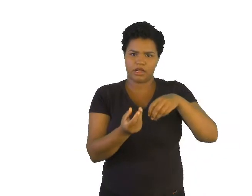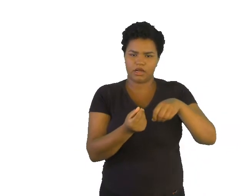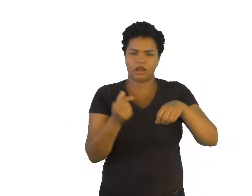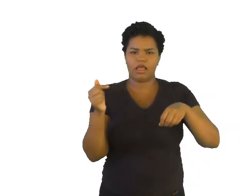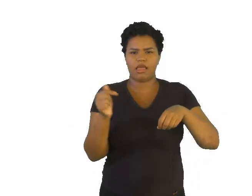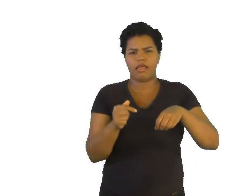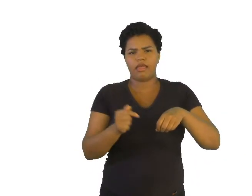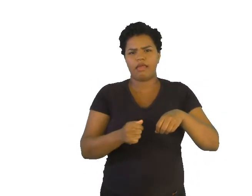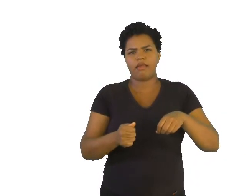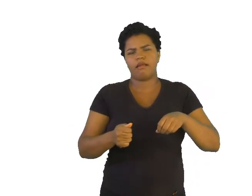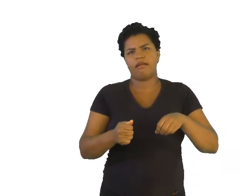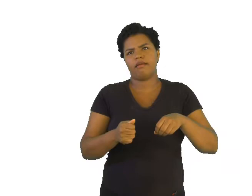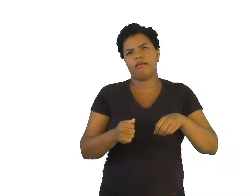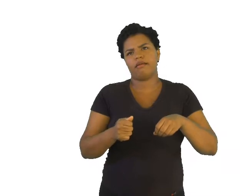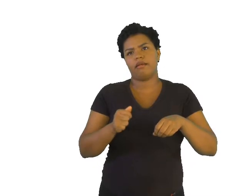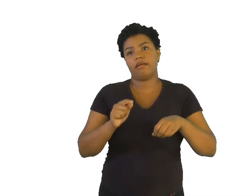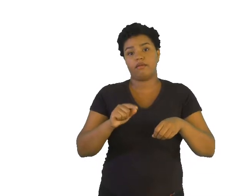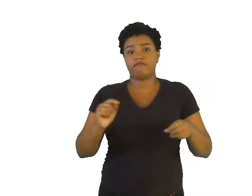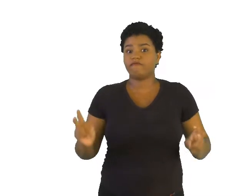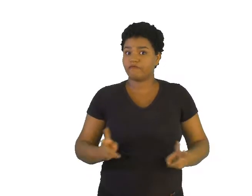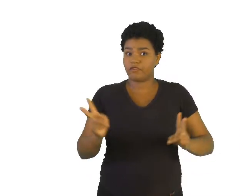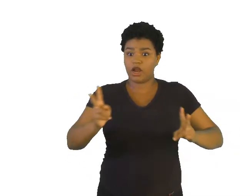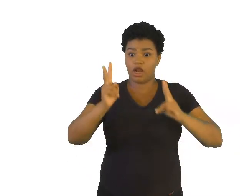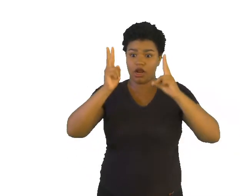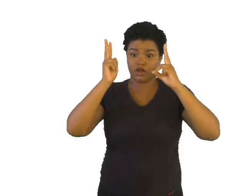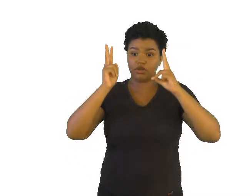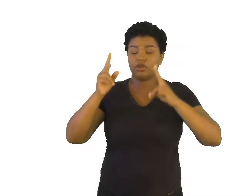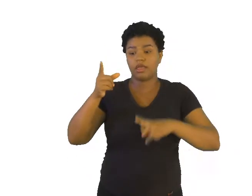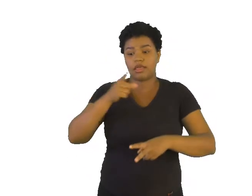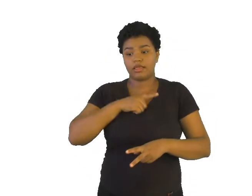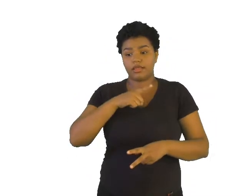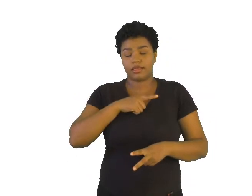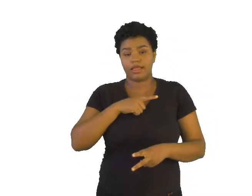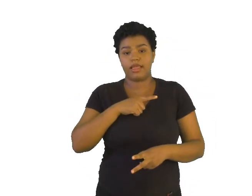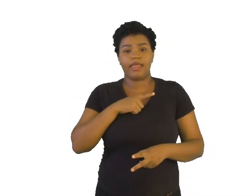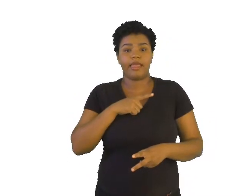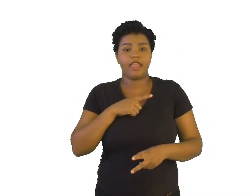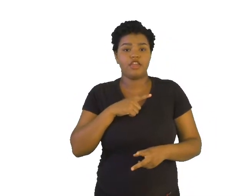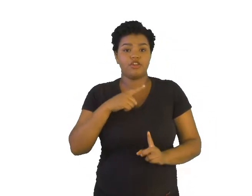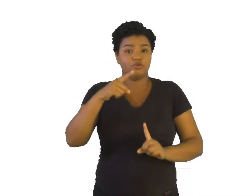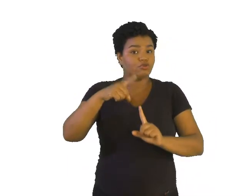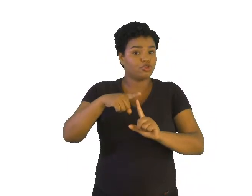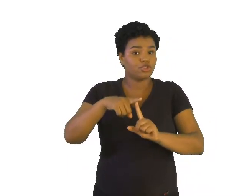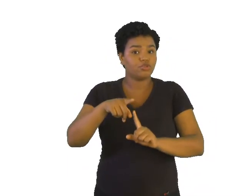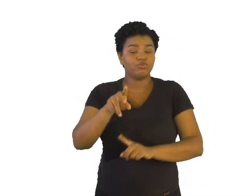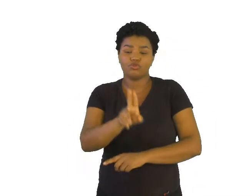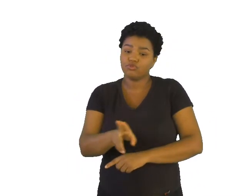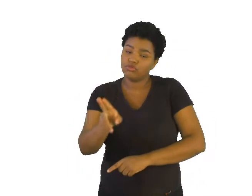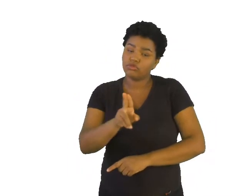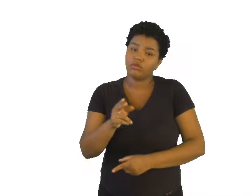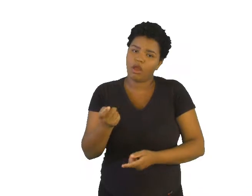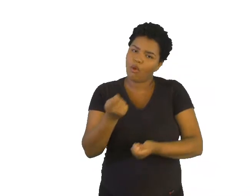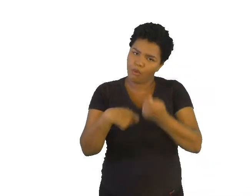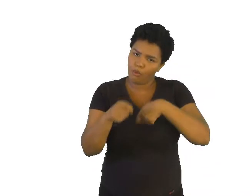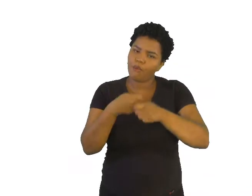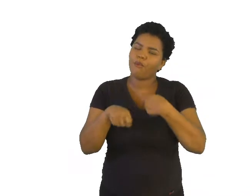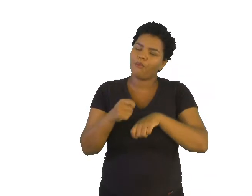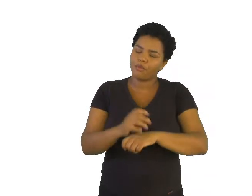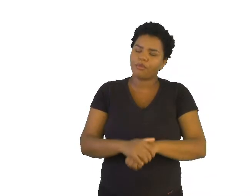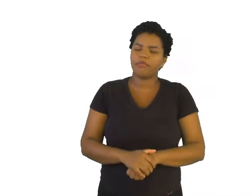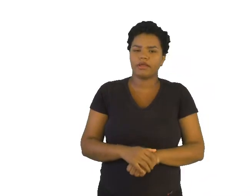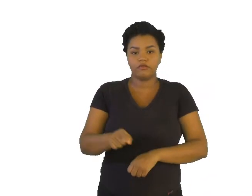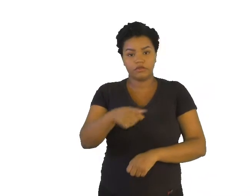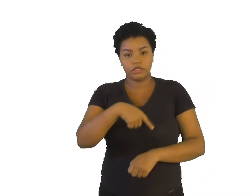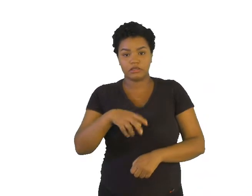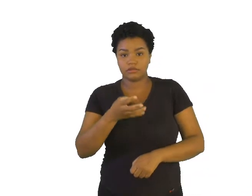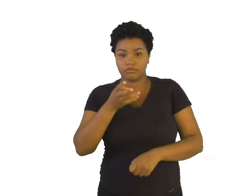são considerados valiosos por terem algum tipo de utilidade econômica. Vocês vão